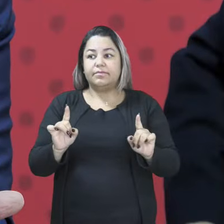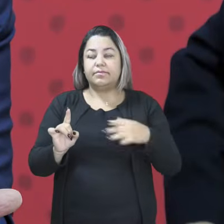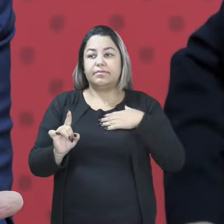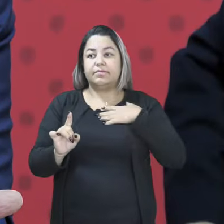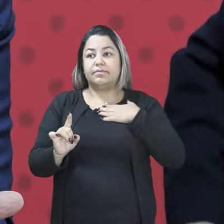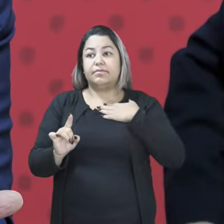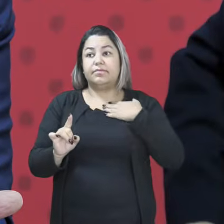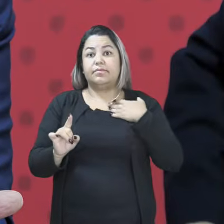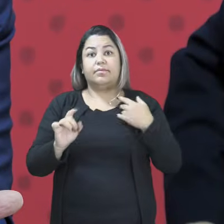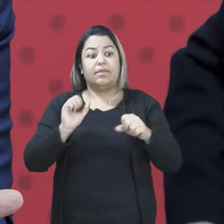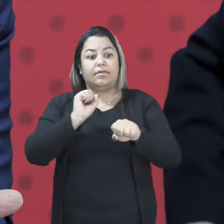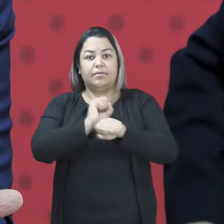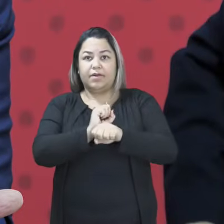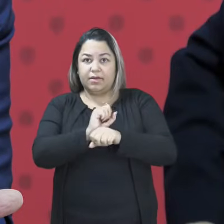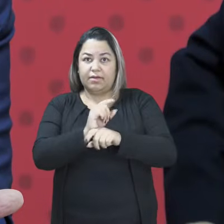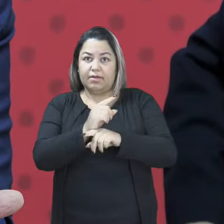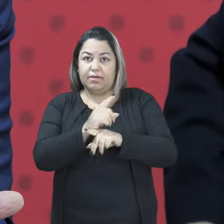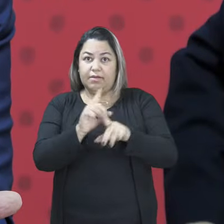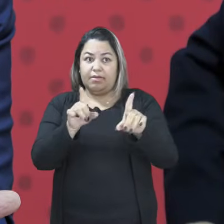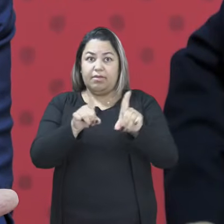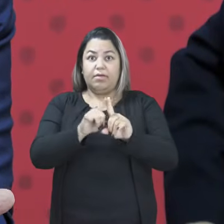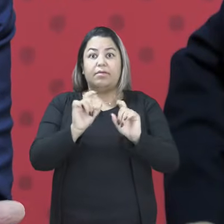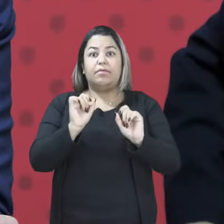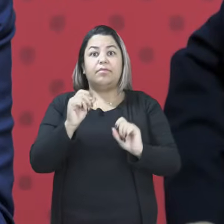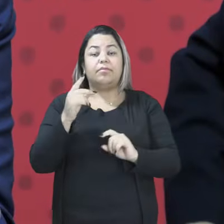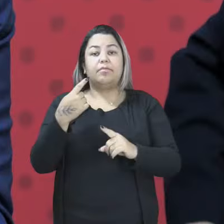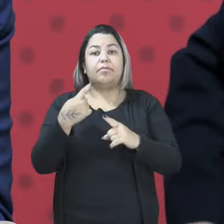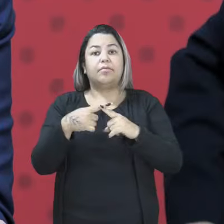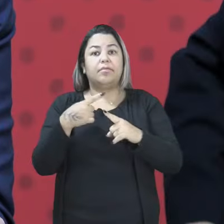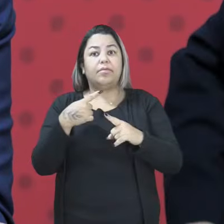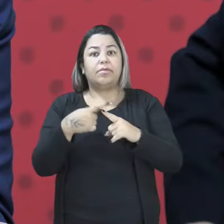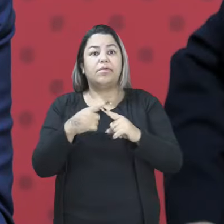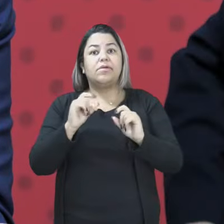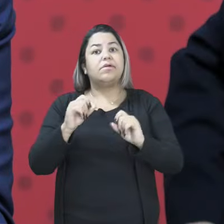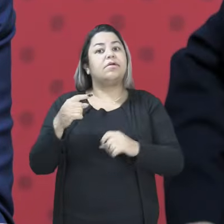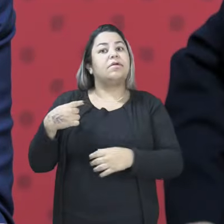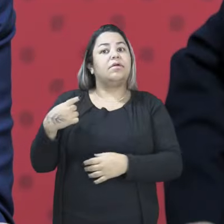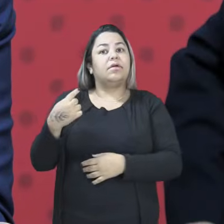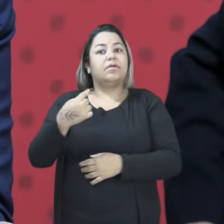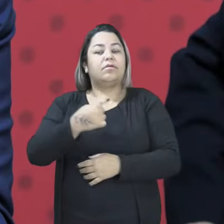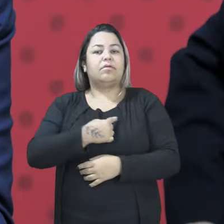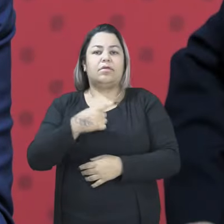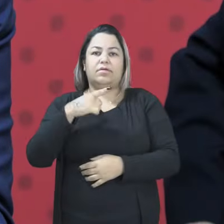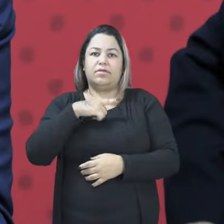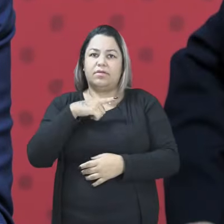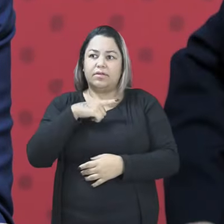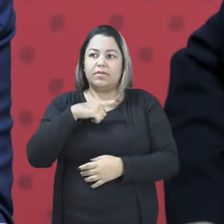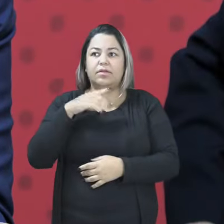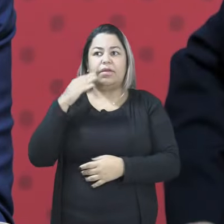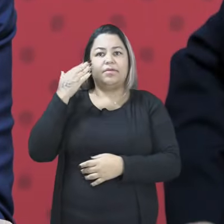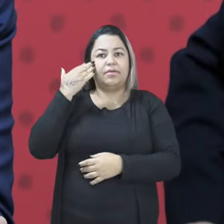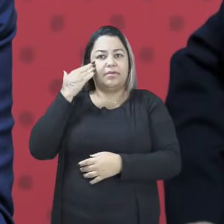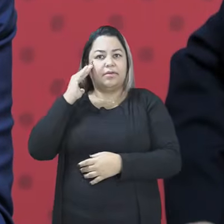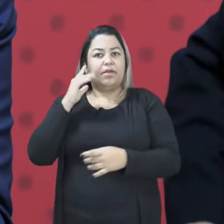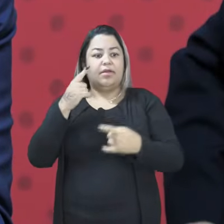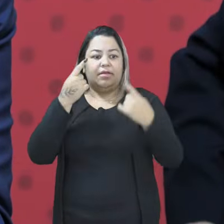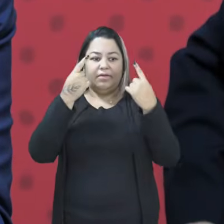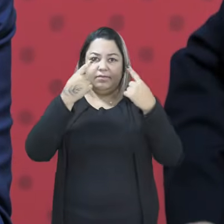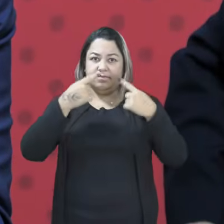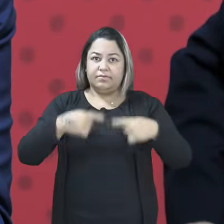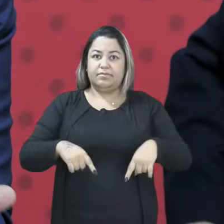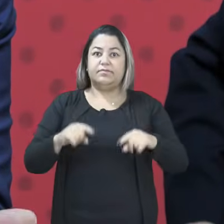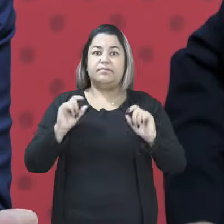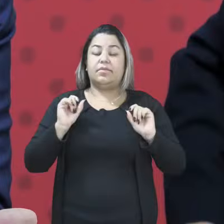interromper esse diálogo, né? E nós temos que ter maturidade política, porque